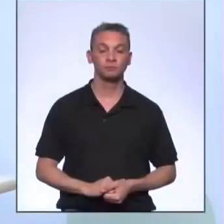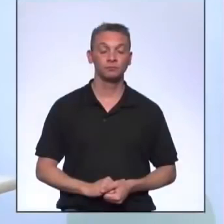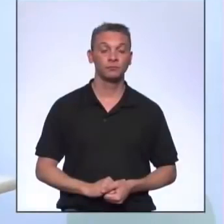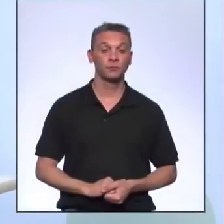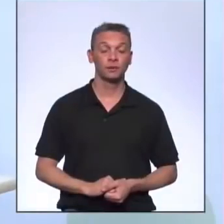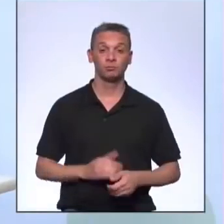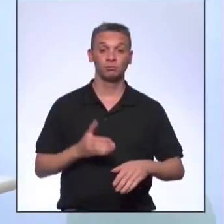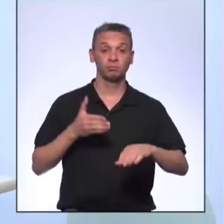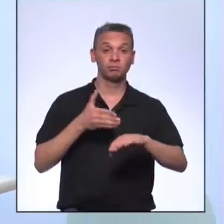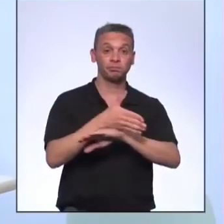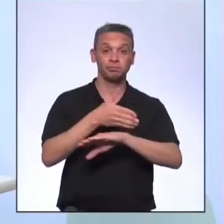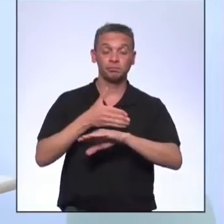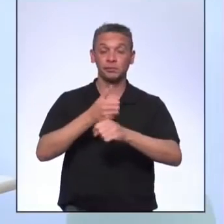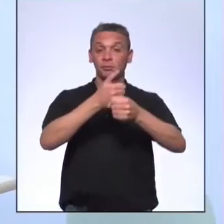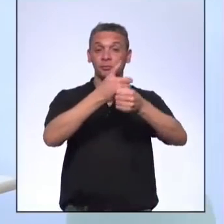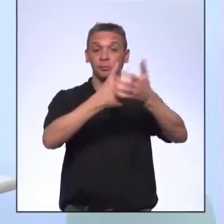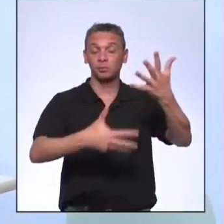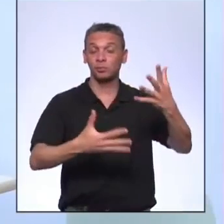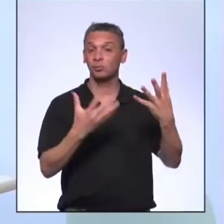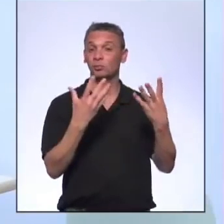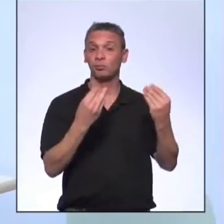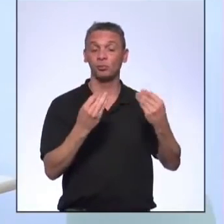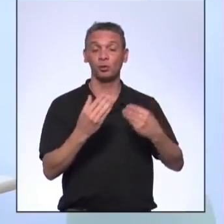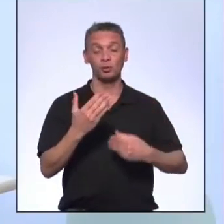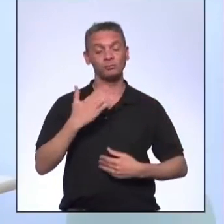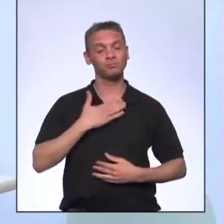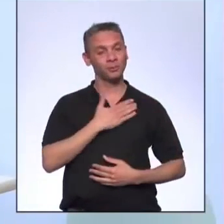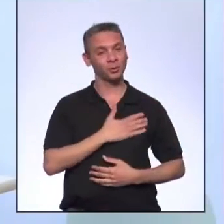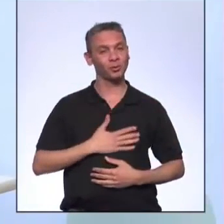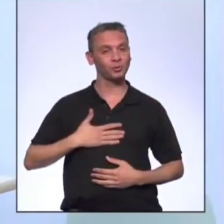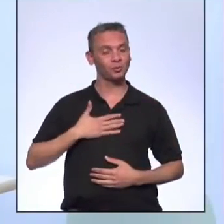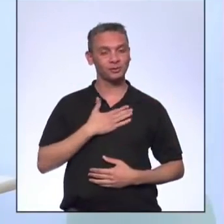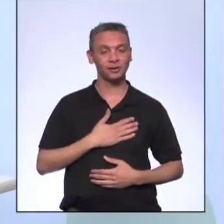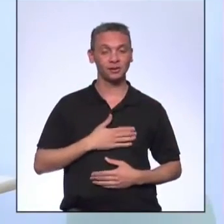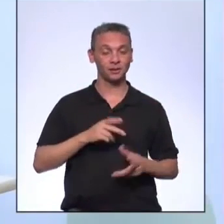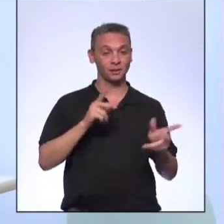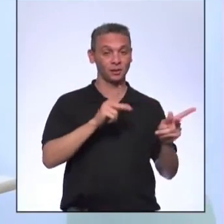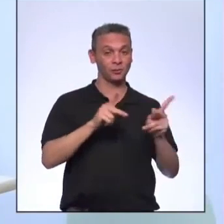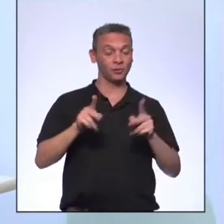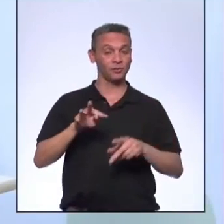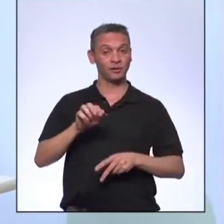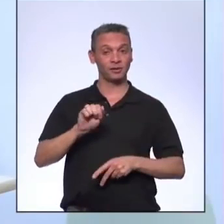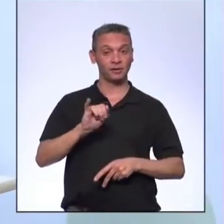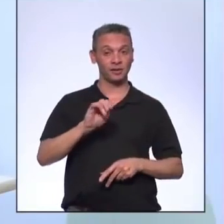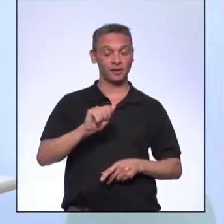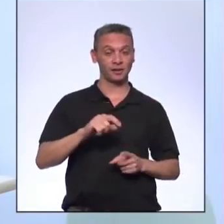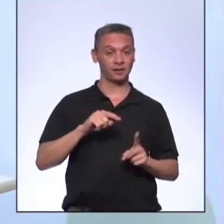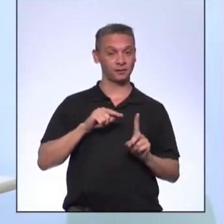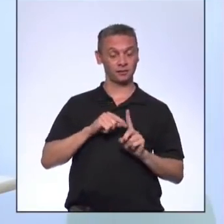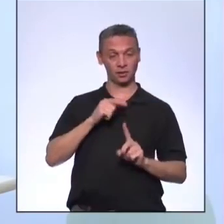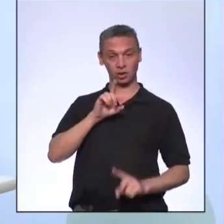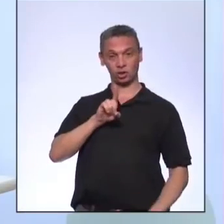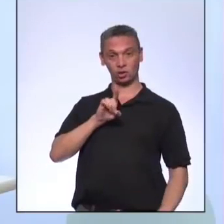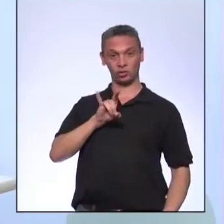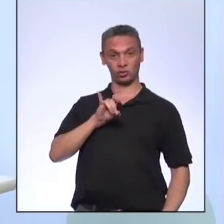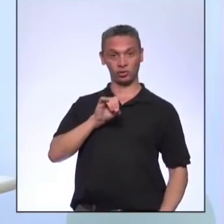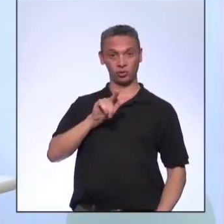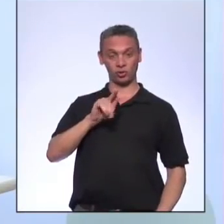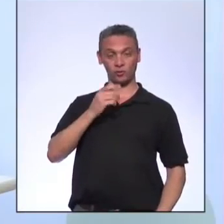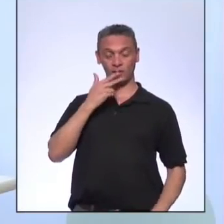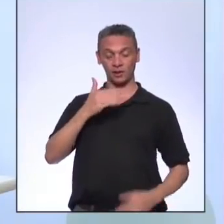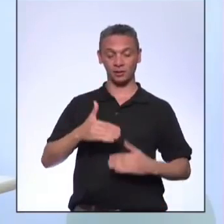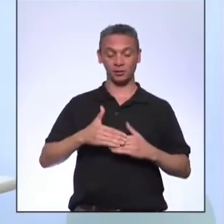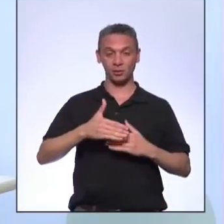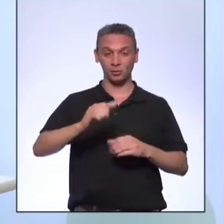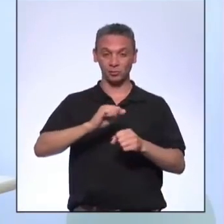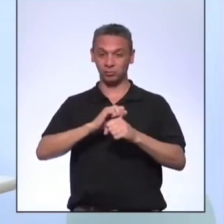Muitas participações, gostei bastante, muitas interações. Professora Tayana, o Diogo disse que a causa é a pandemia e o efeito